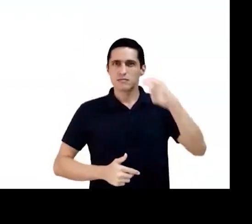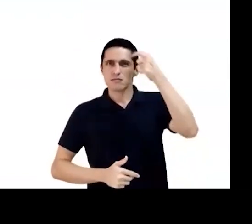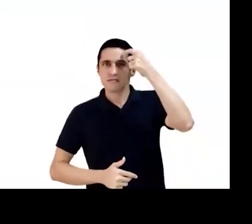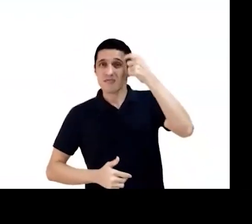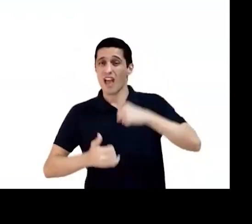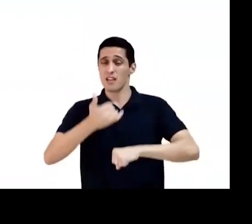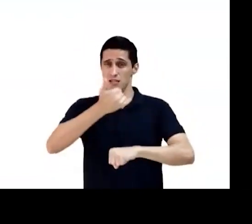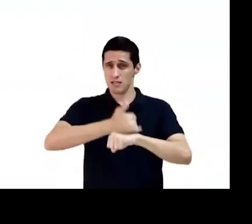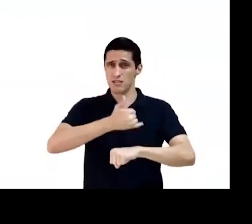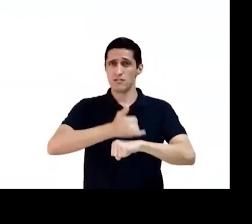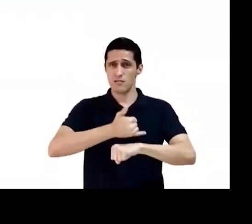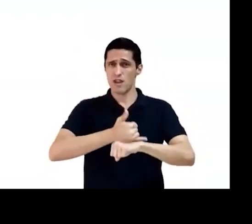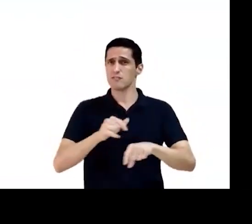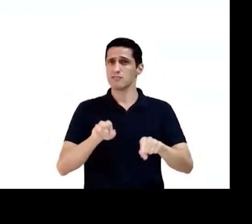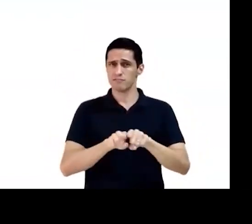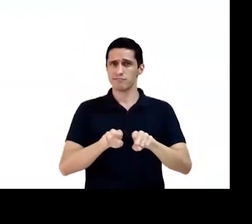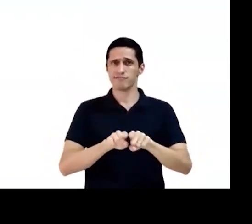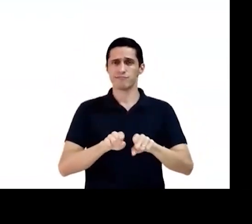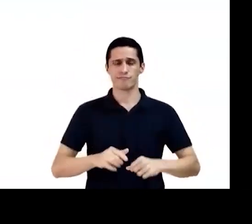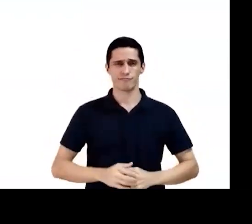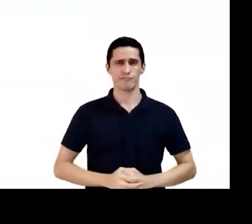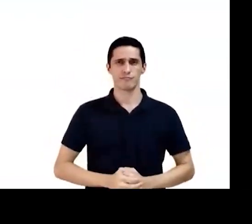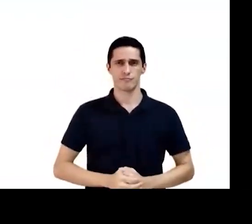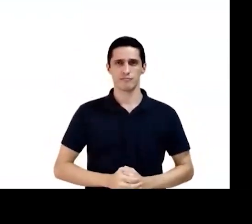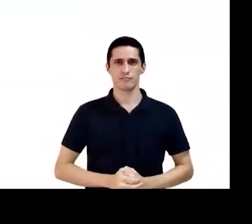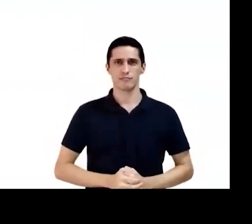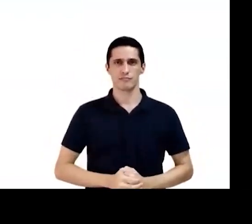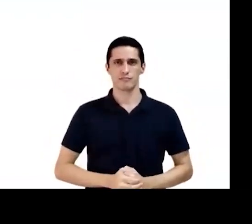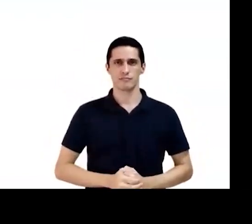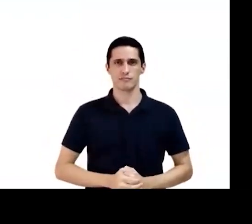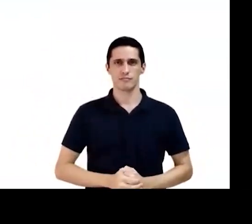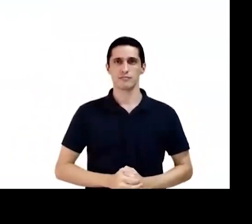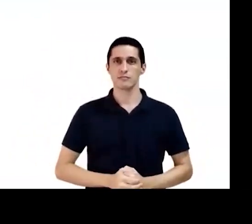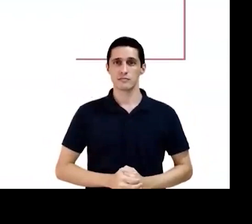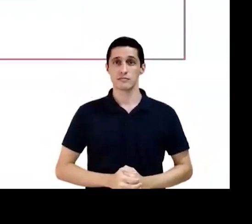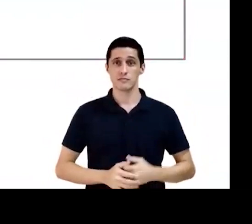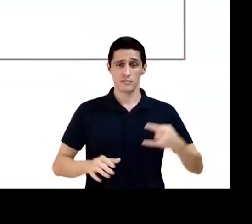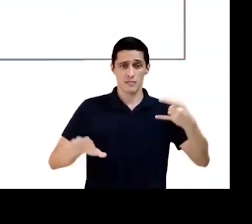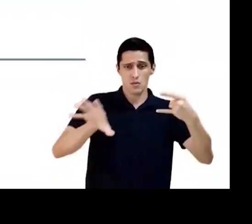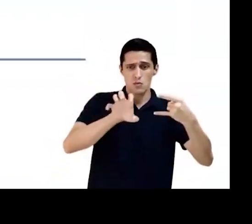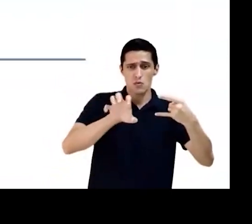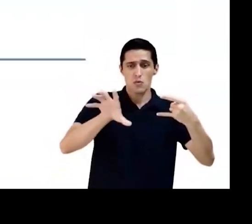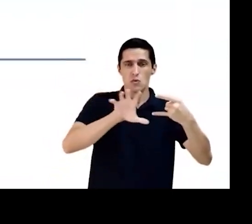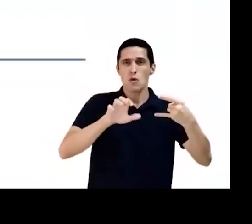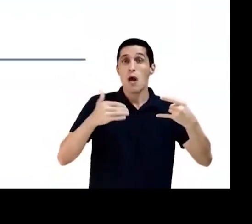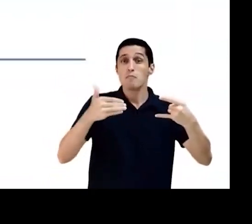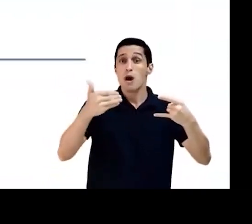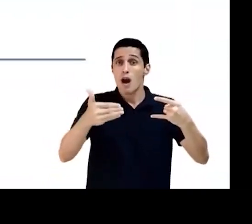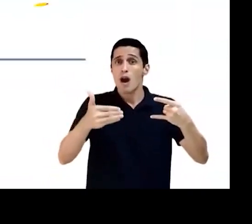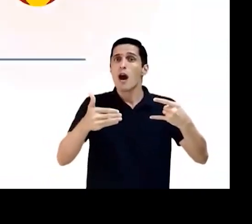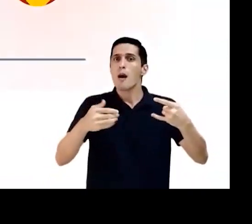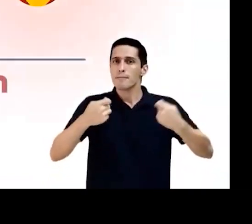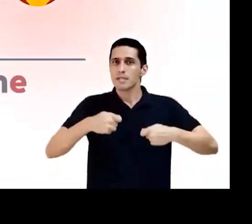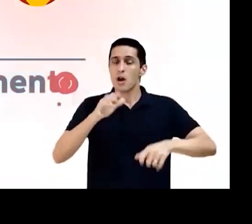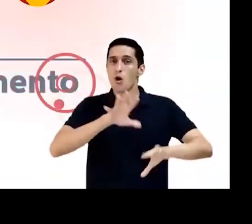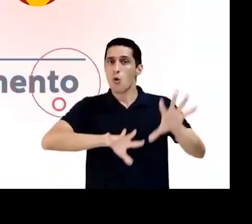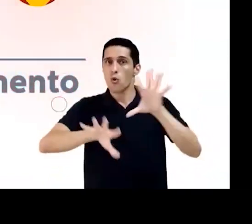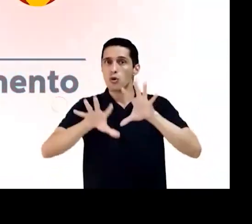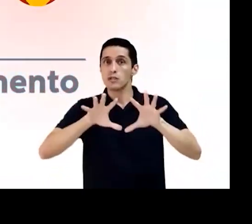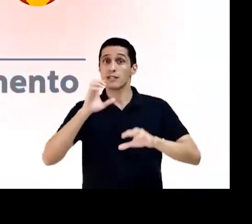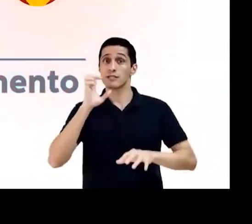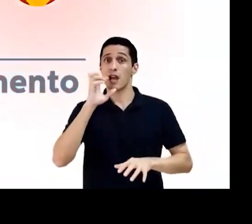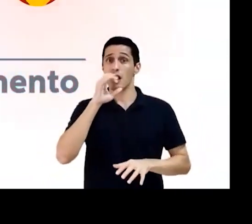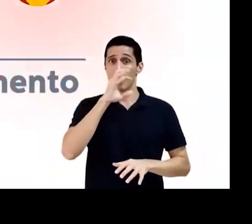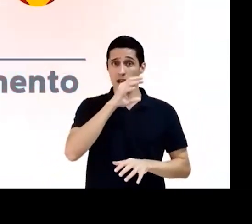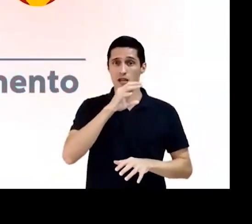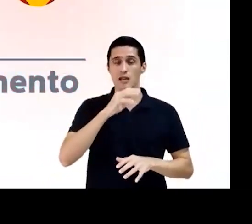para controlar a diabetes e neuroestimuladores. O campo magnético também exige cuidados no que diz respeito ao